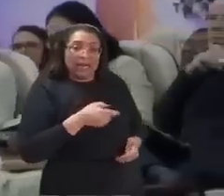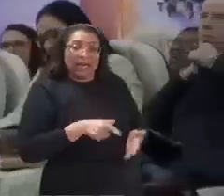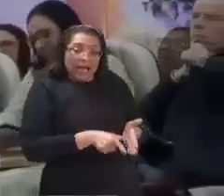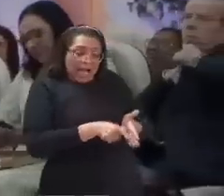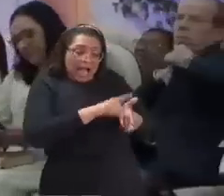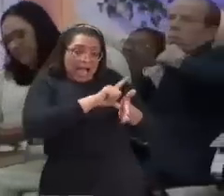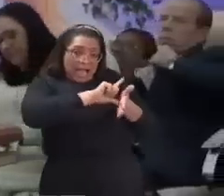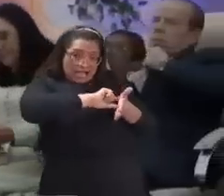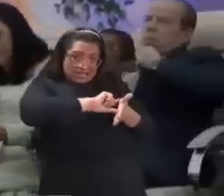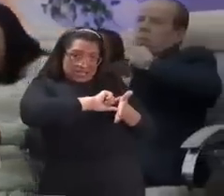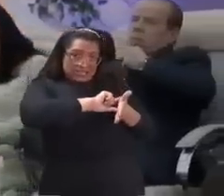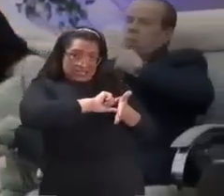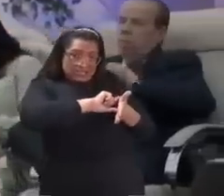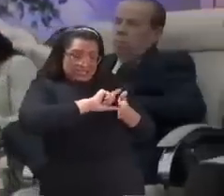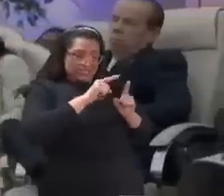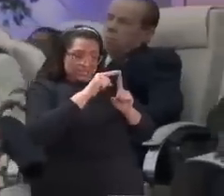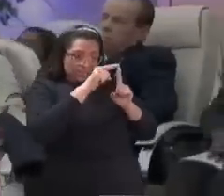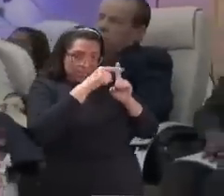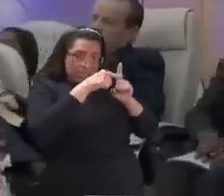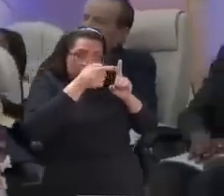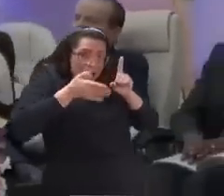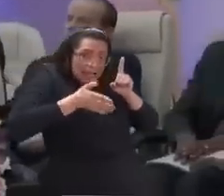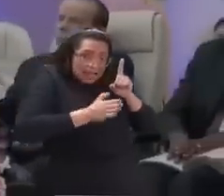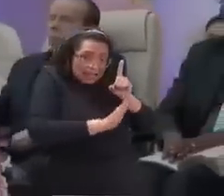Eu acho lindo o texto.